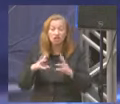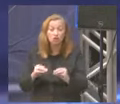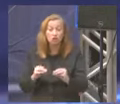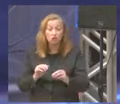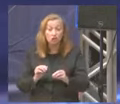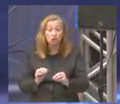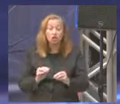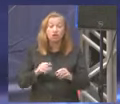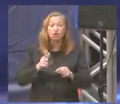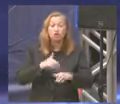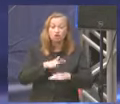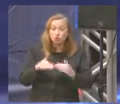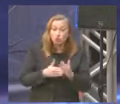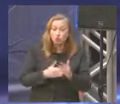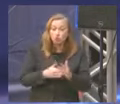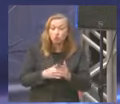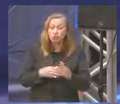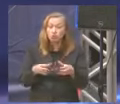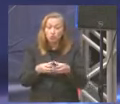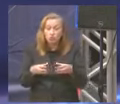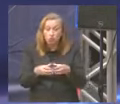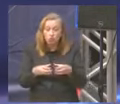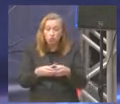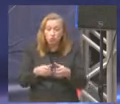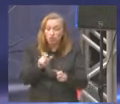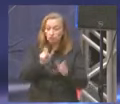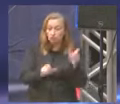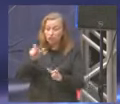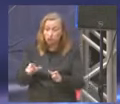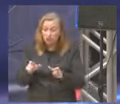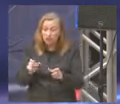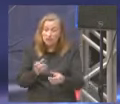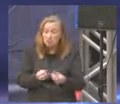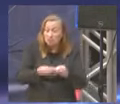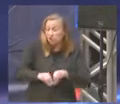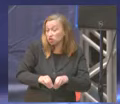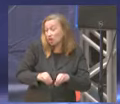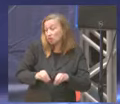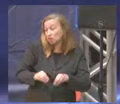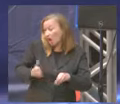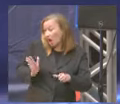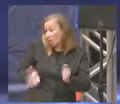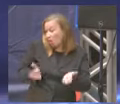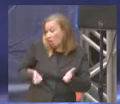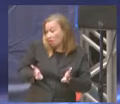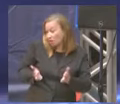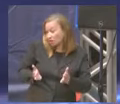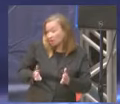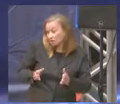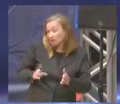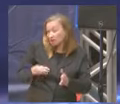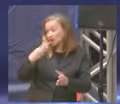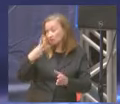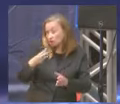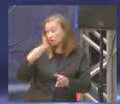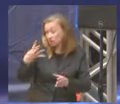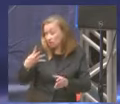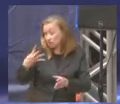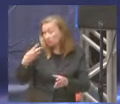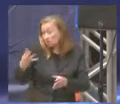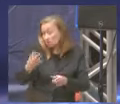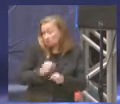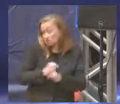está hoje e que vai ser afetado esse ano, ano que vem, daqui 2 anos ou 3 anos, por toda essa questão de